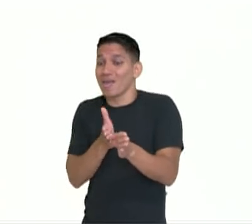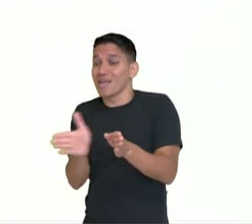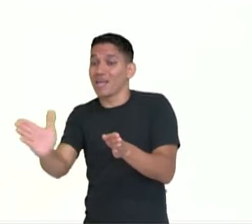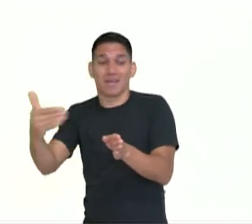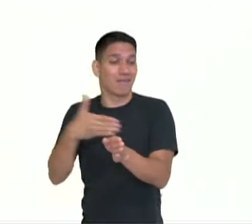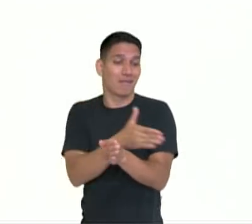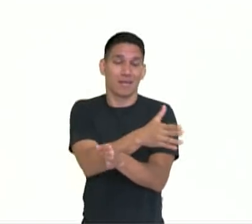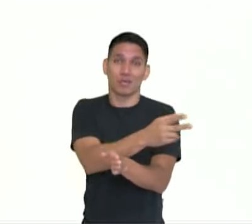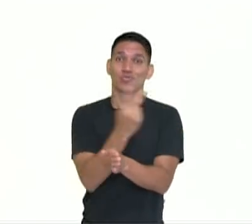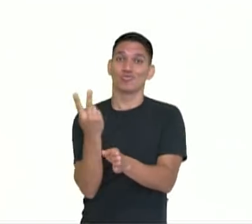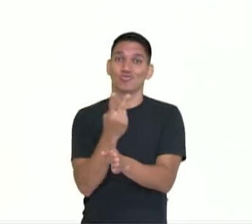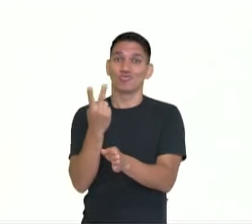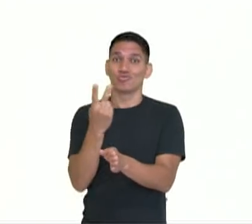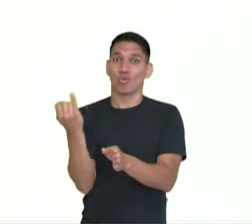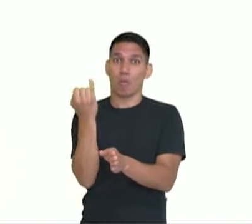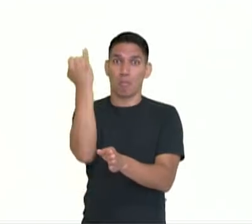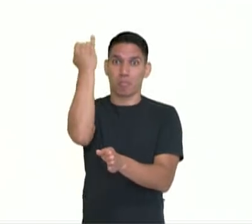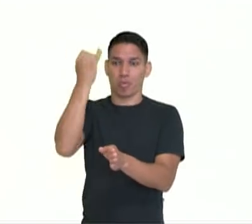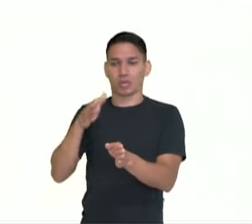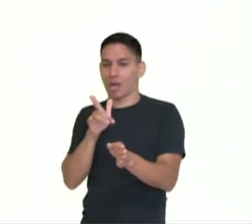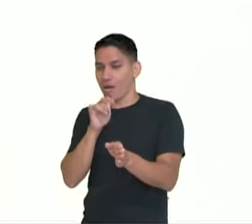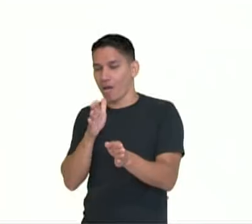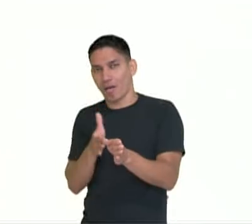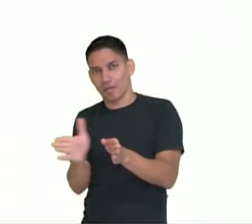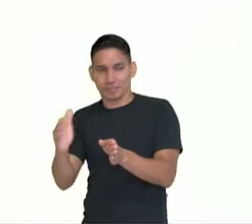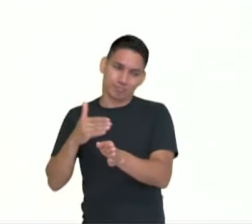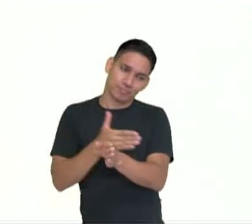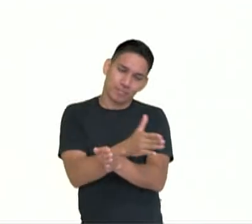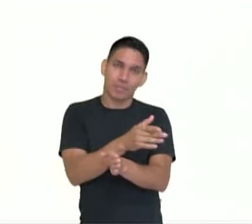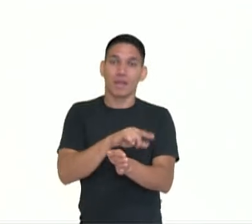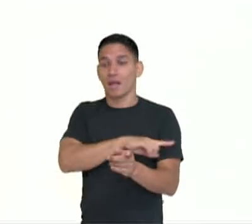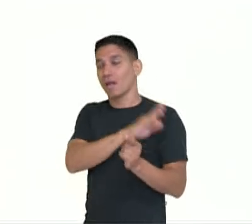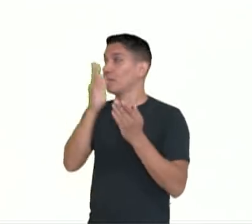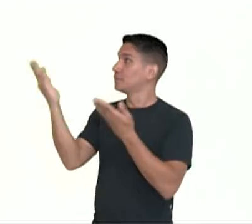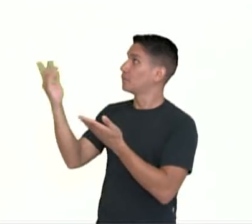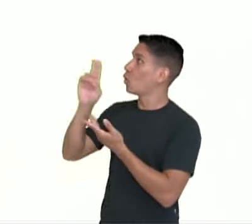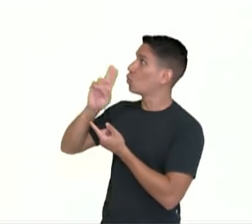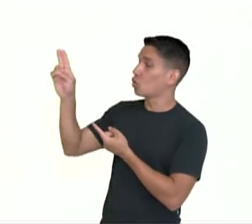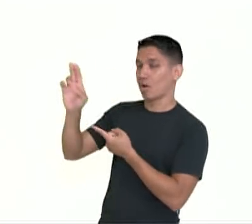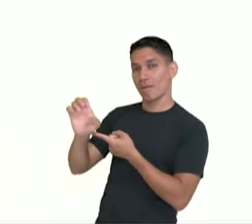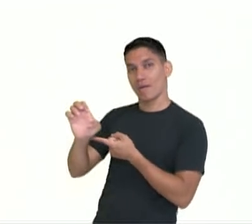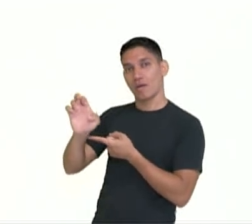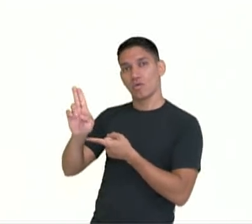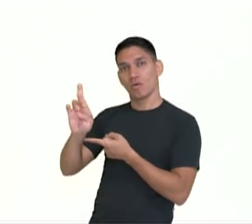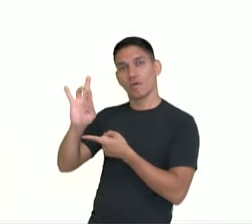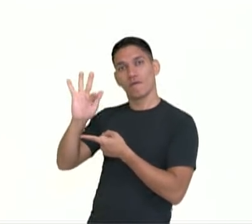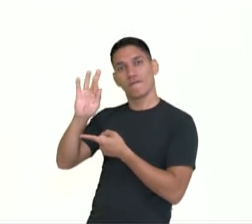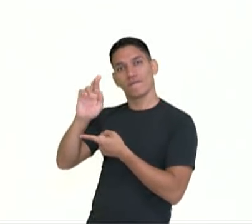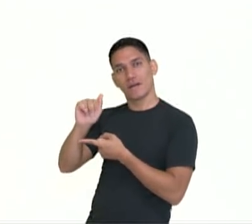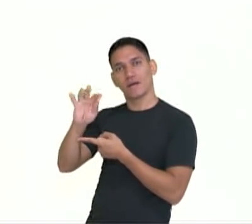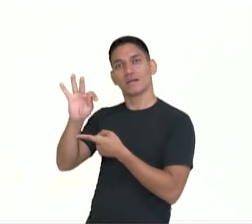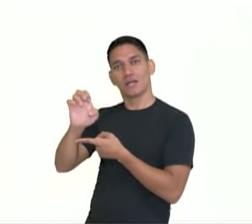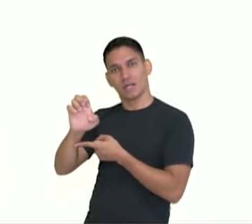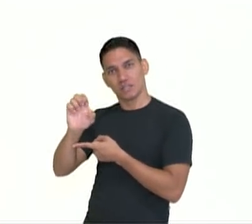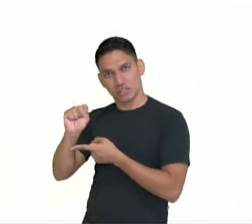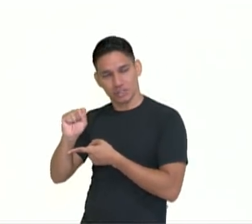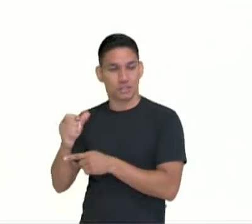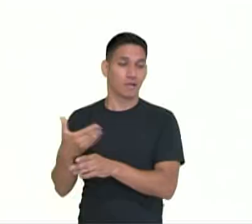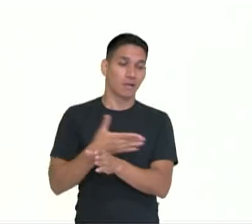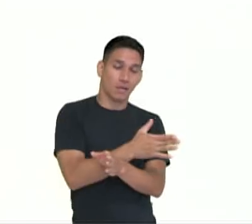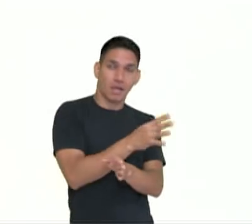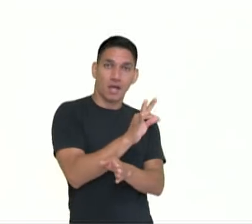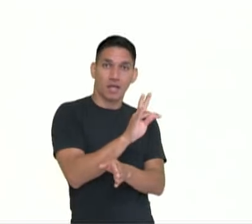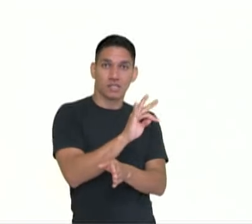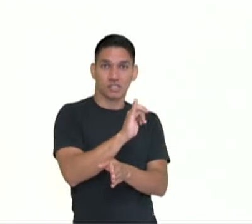fica entre dois grandes rios importantes para a história humana, que é o rio Eufrates e o rio Tigre. Então,